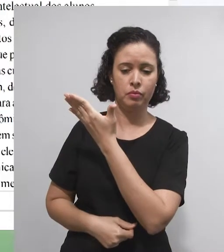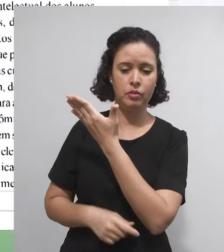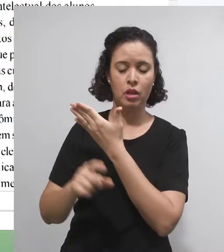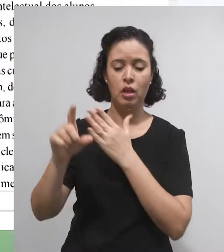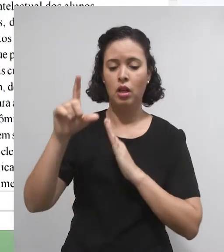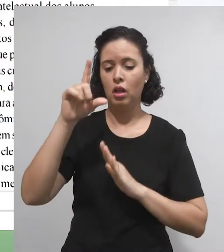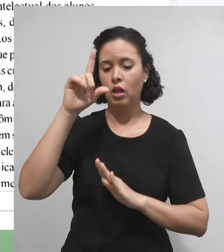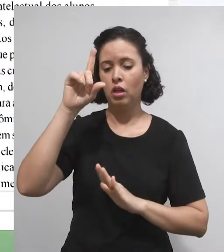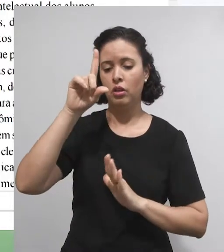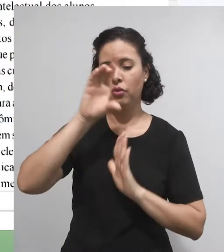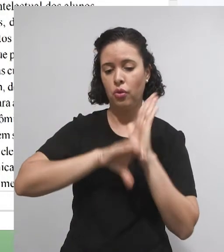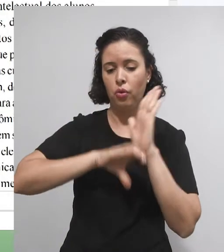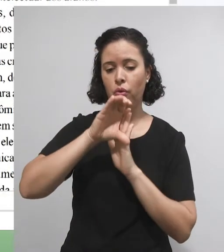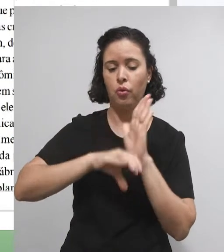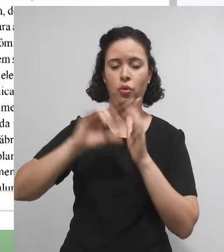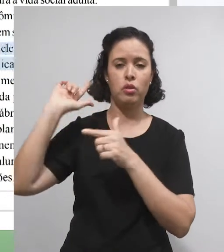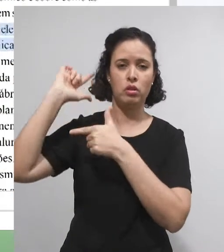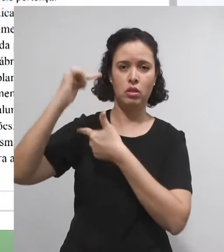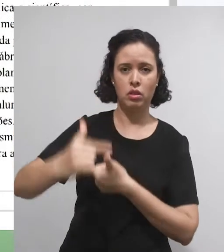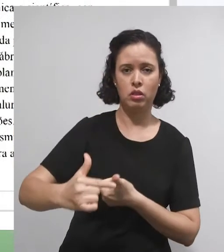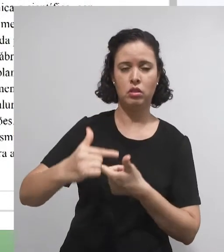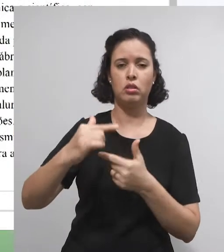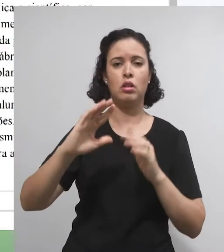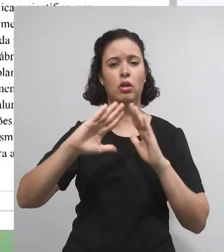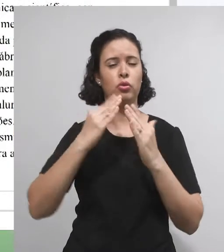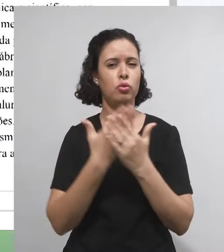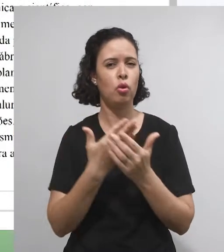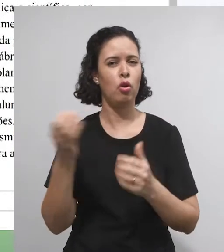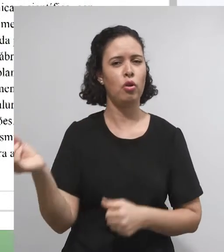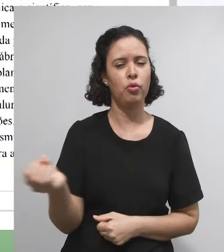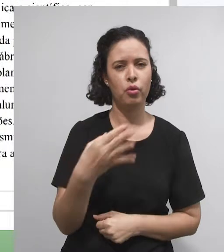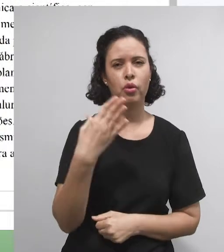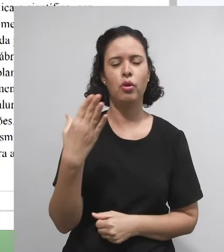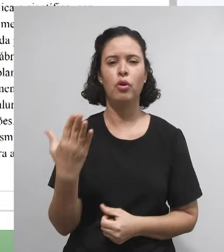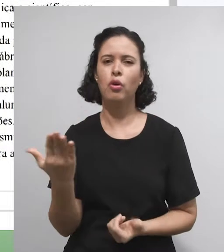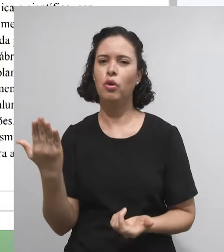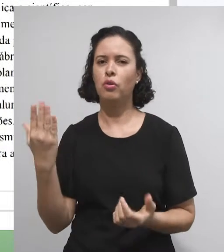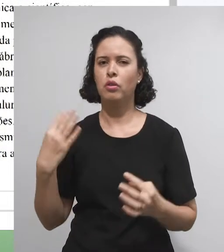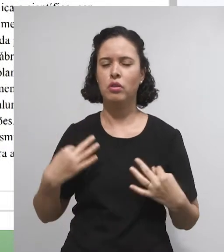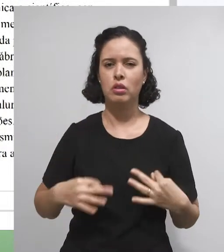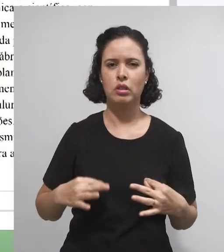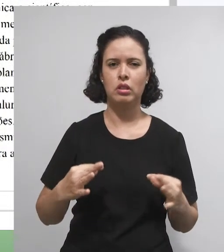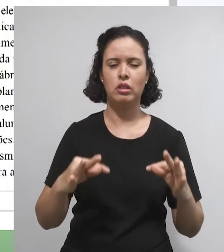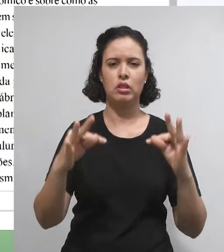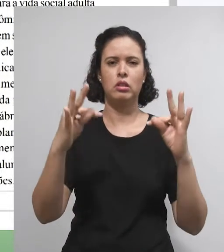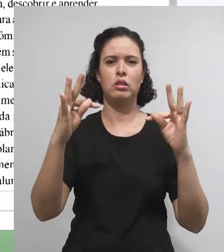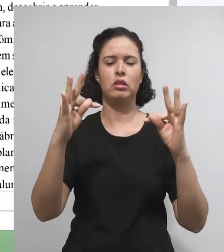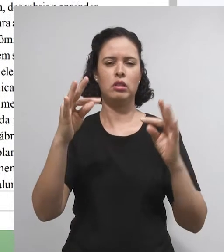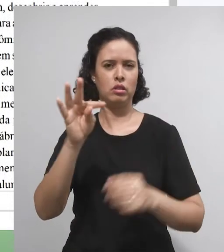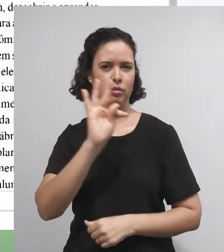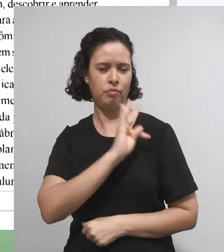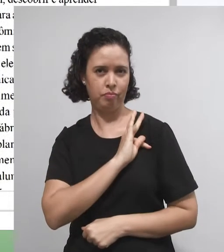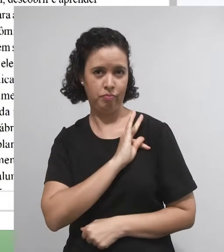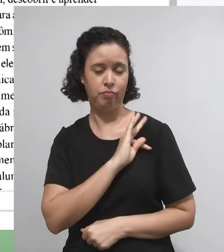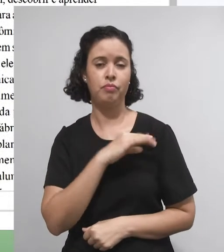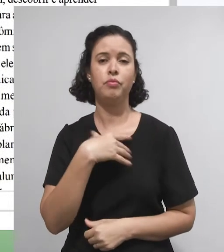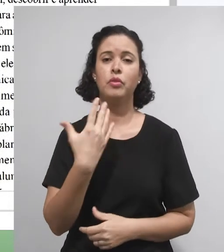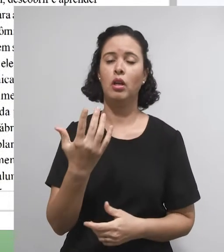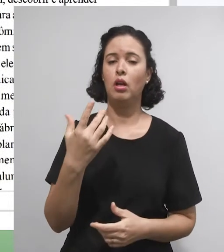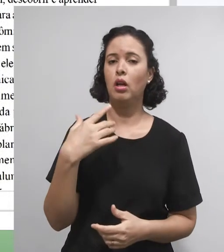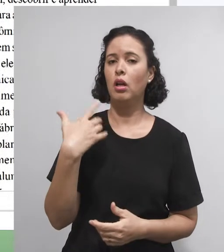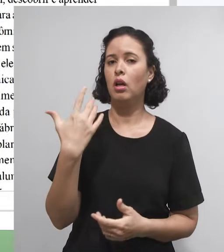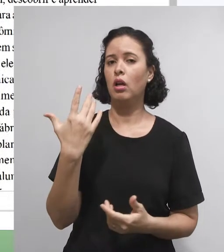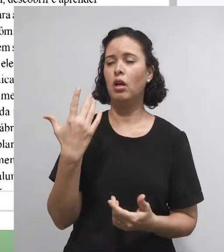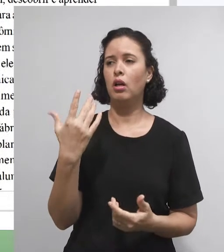teoria tradicional, a teoria da escola nova, a teoria tecnicista. Na teoria da